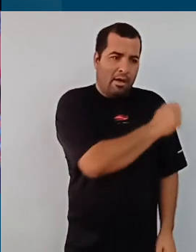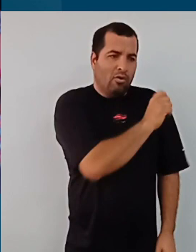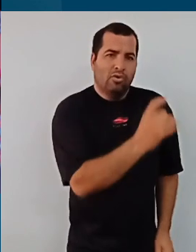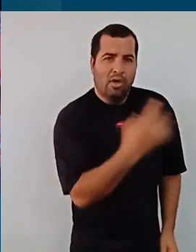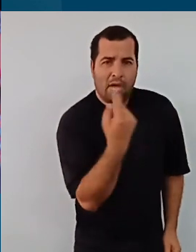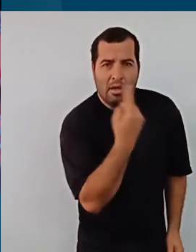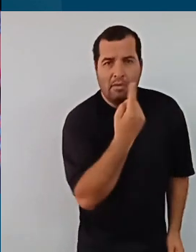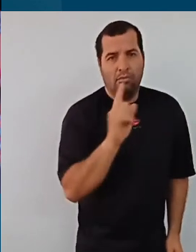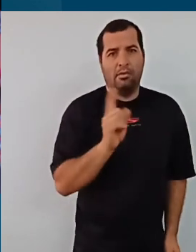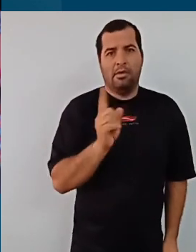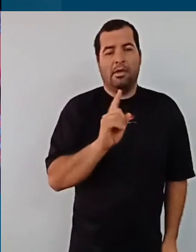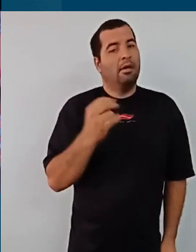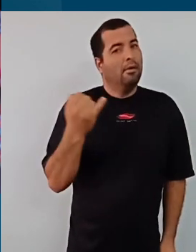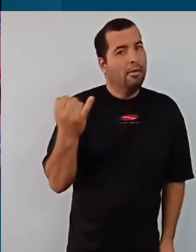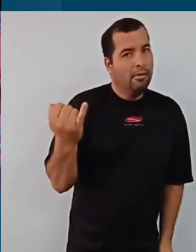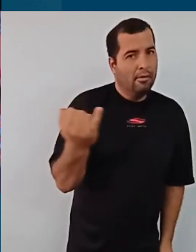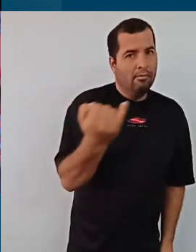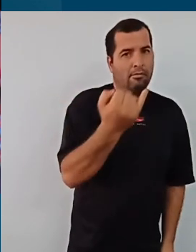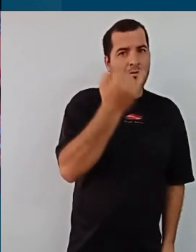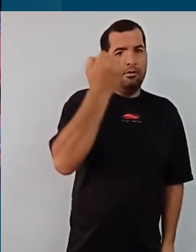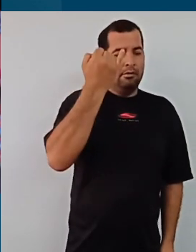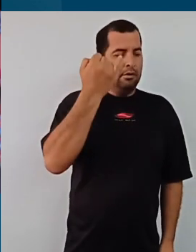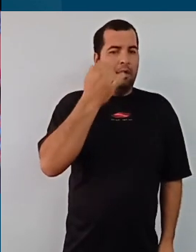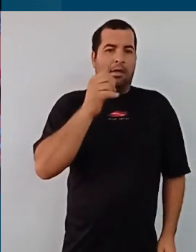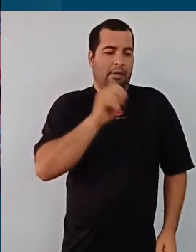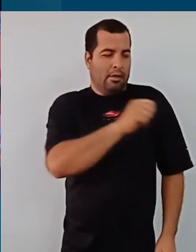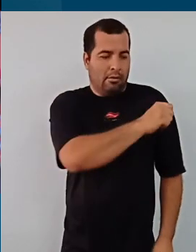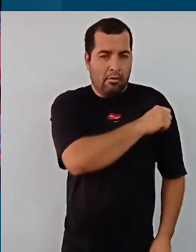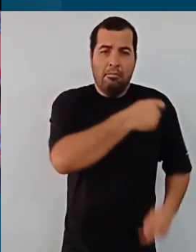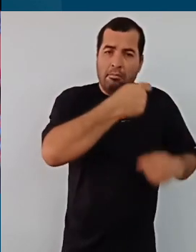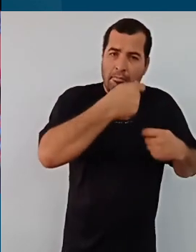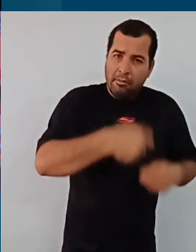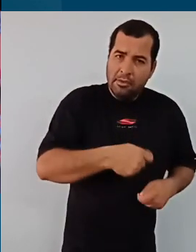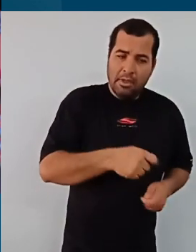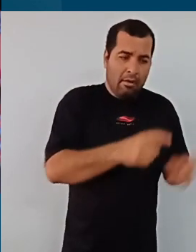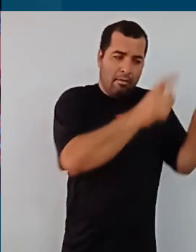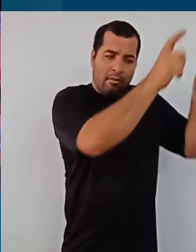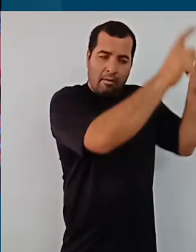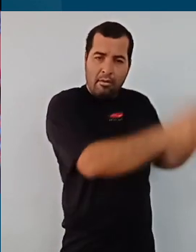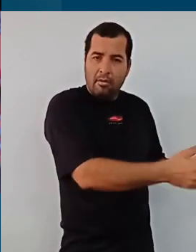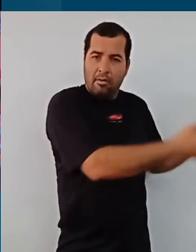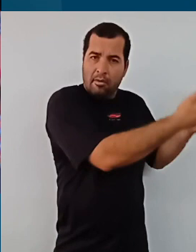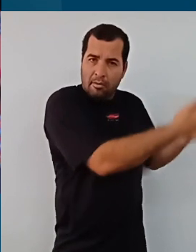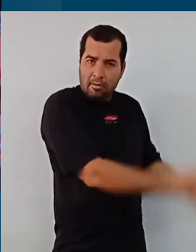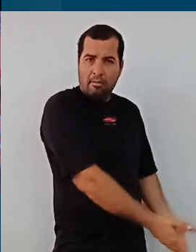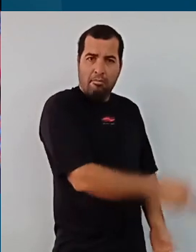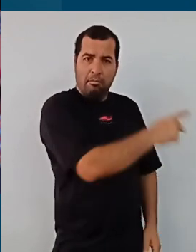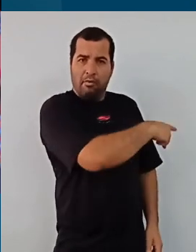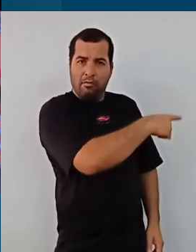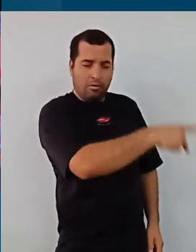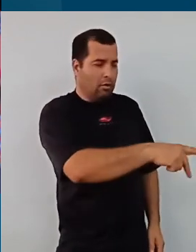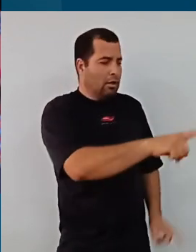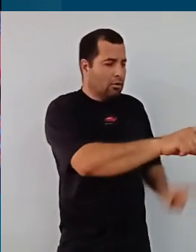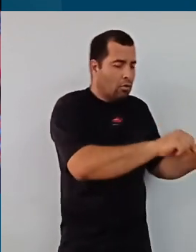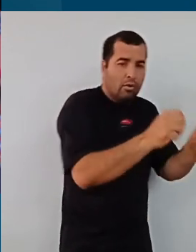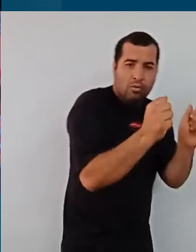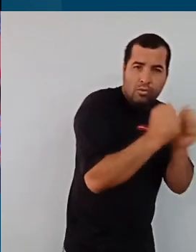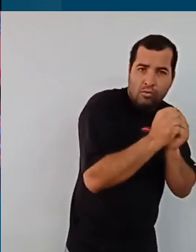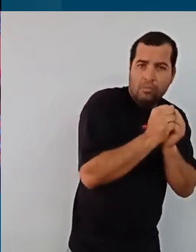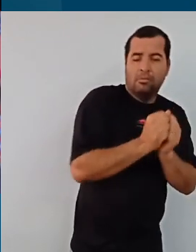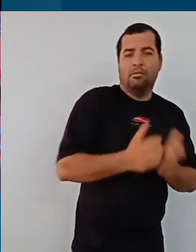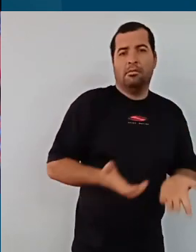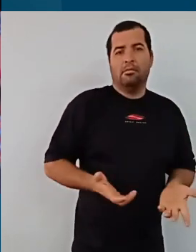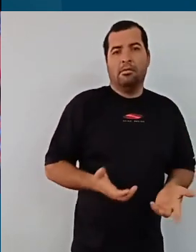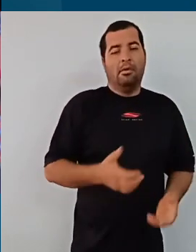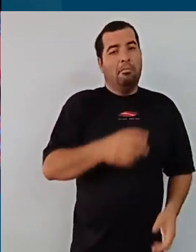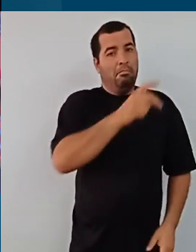isso é importante, porque esse estudante precisa dessa figura professor fazendo essas escolhas junto com ele, né? Quer